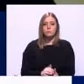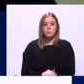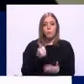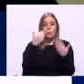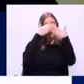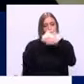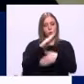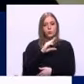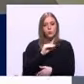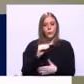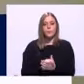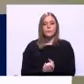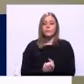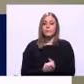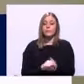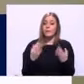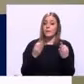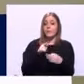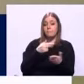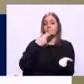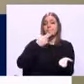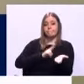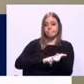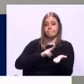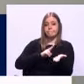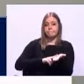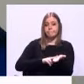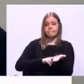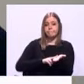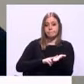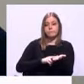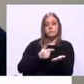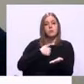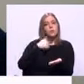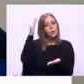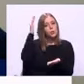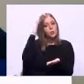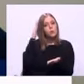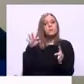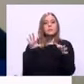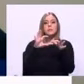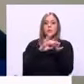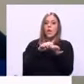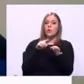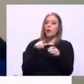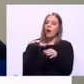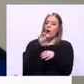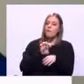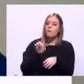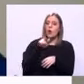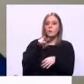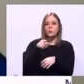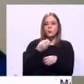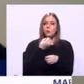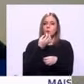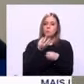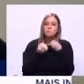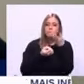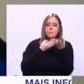Boa noite, João. De facto, tens razão e considero que a contextualização que fizeste é